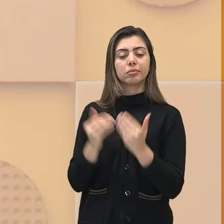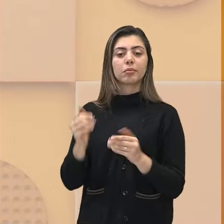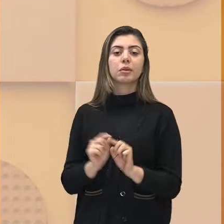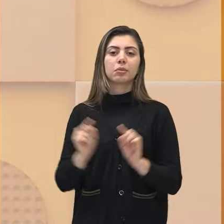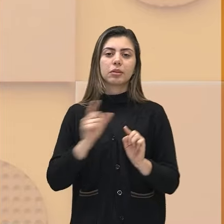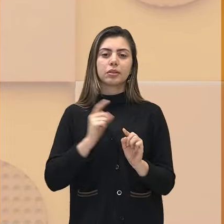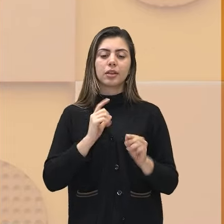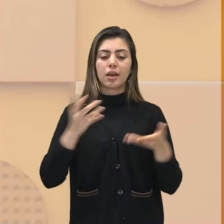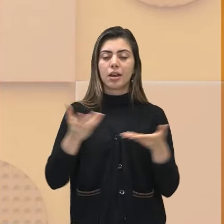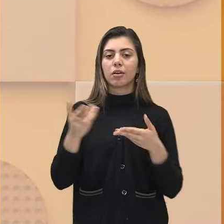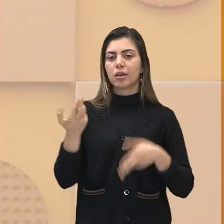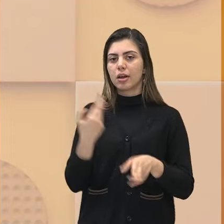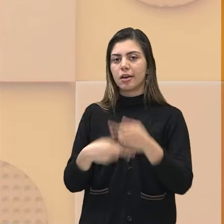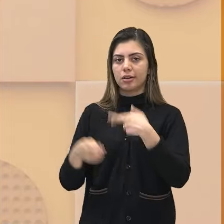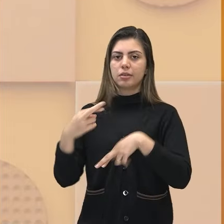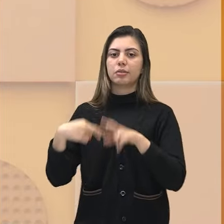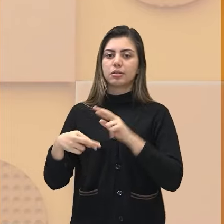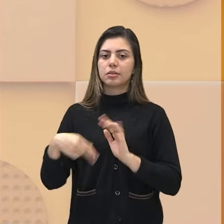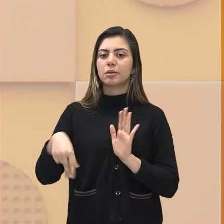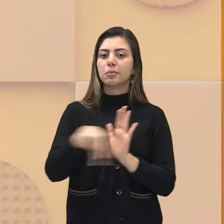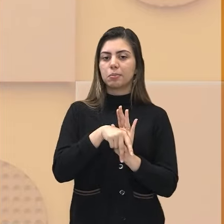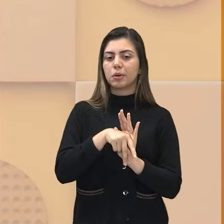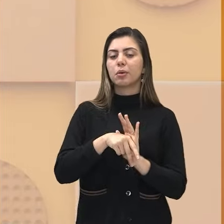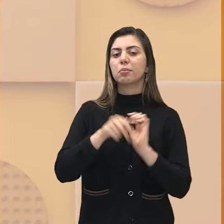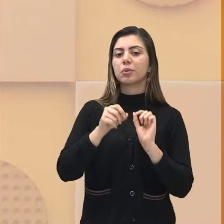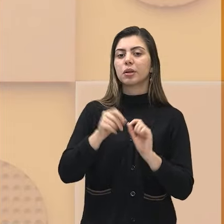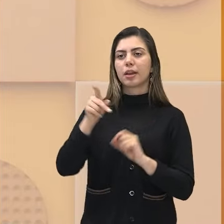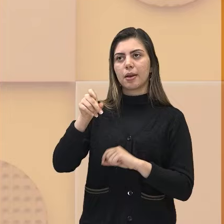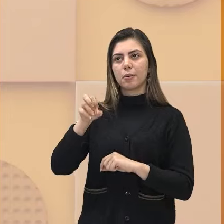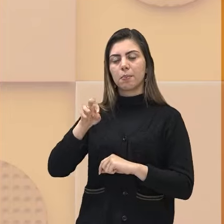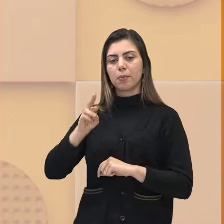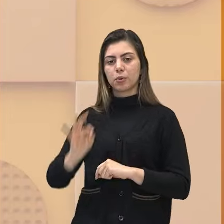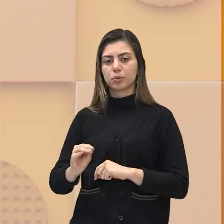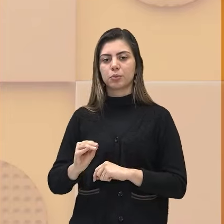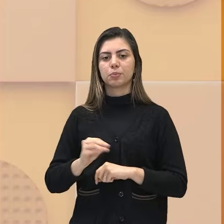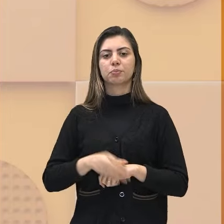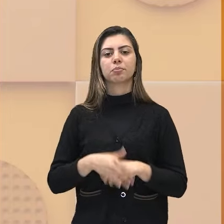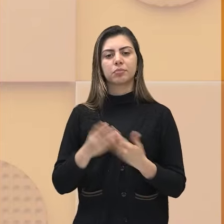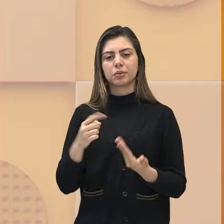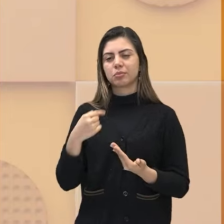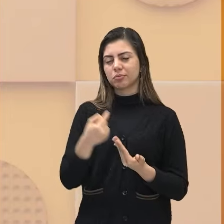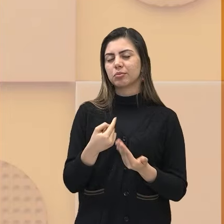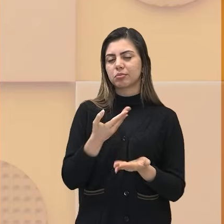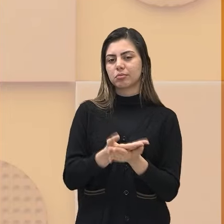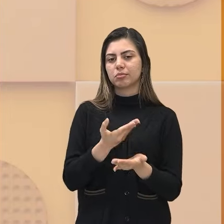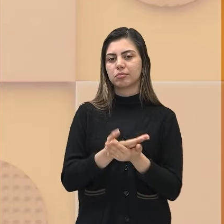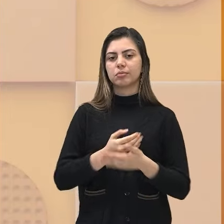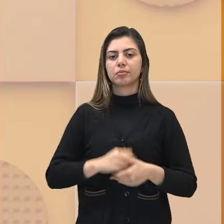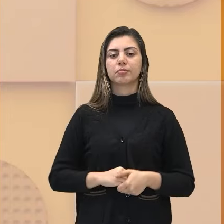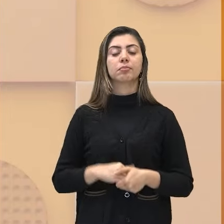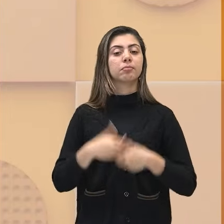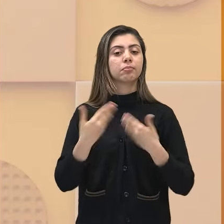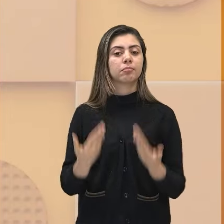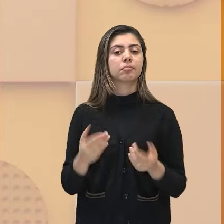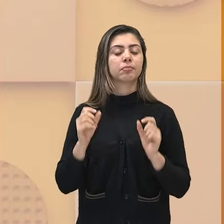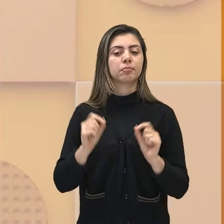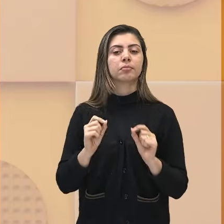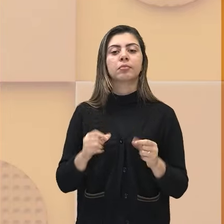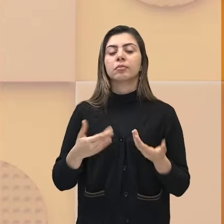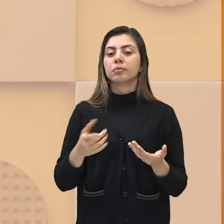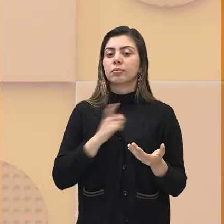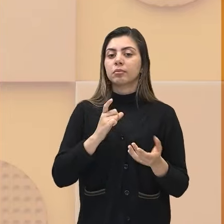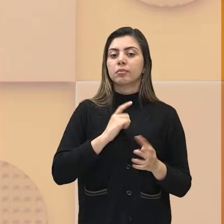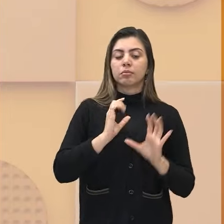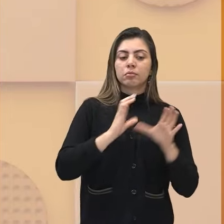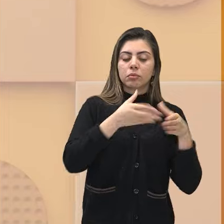movimento, tá? Desse movimento do Porto aí, que nós estamos verificando. Tá bom? Então, todas as classes,